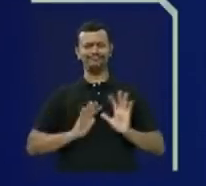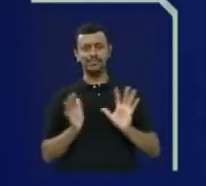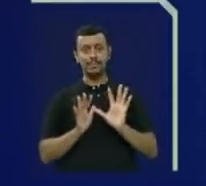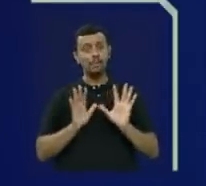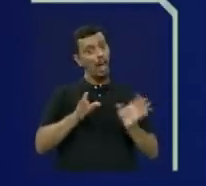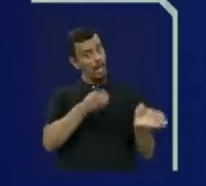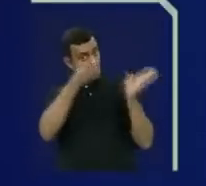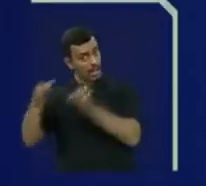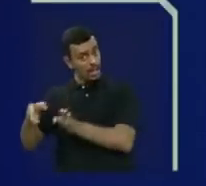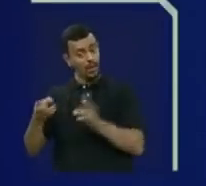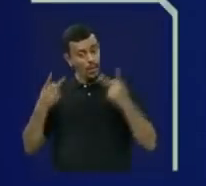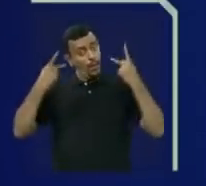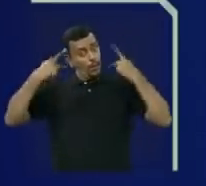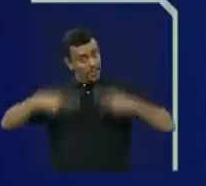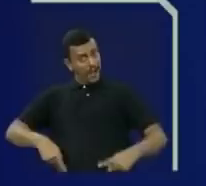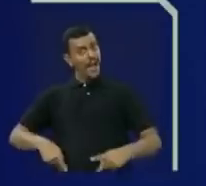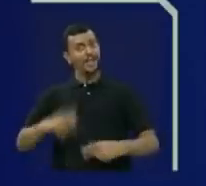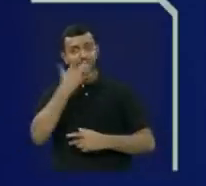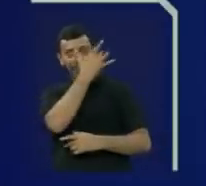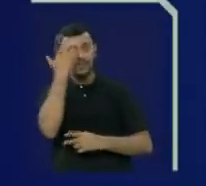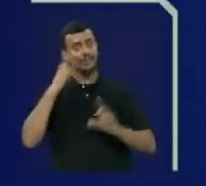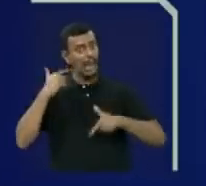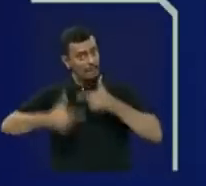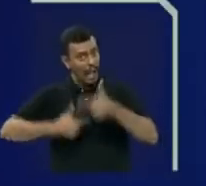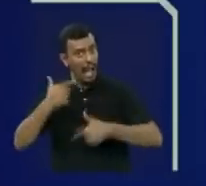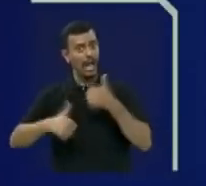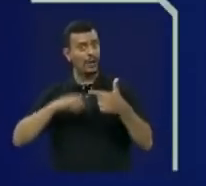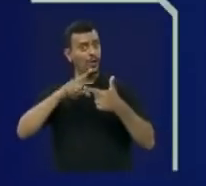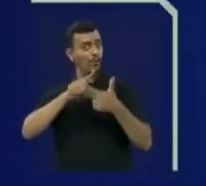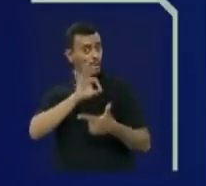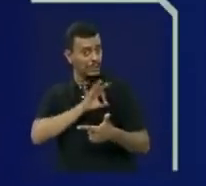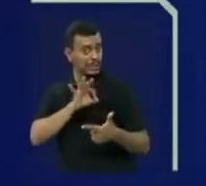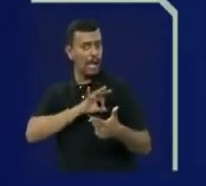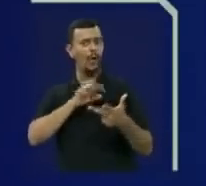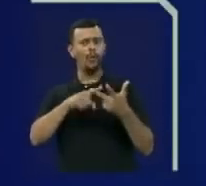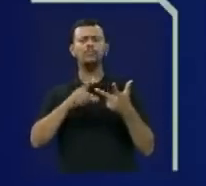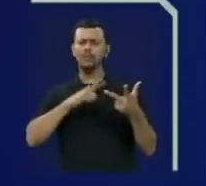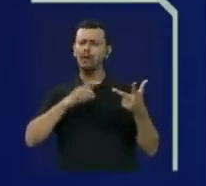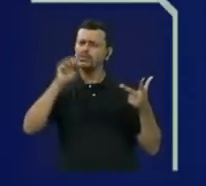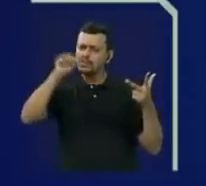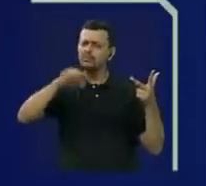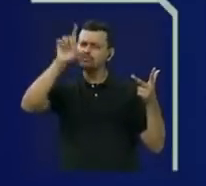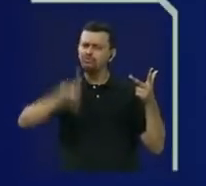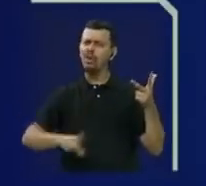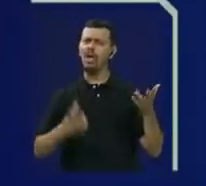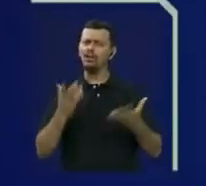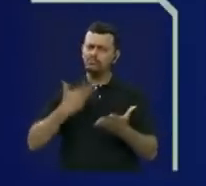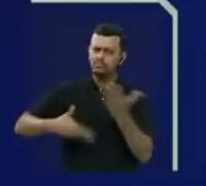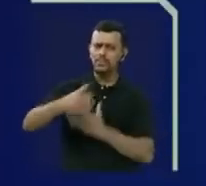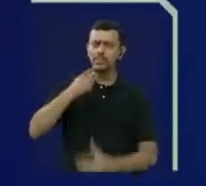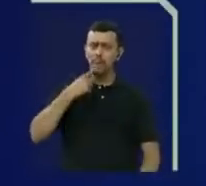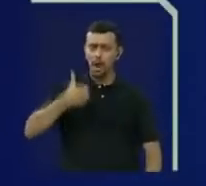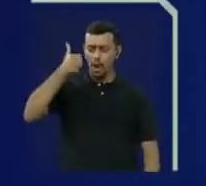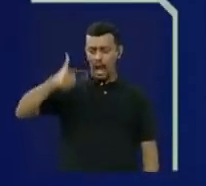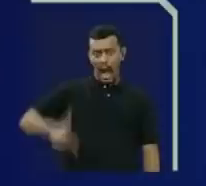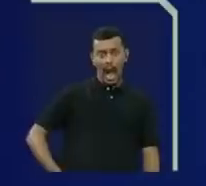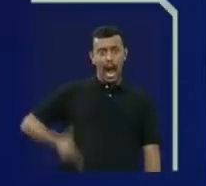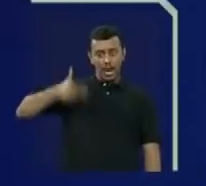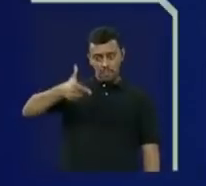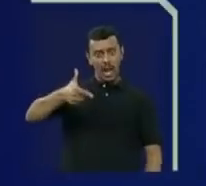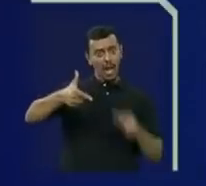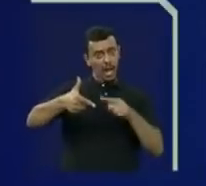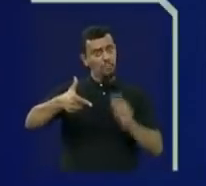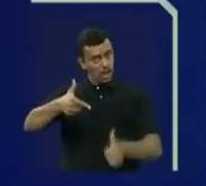humano, porque os nossos trabalhadores, os nossos policiais têm, sim, o direito a ter melhores armas, têm, sim, o direito de